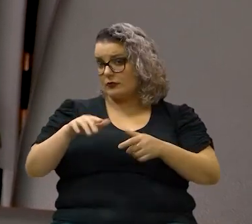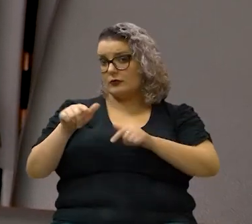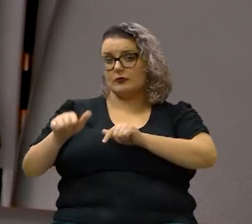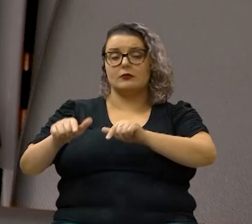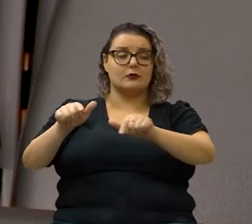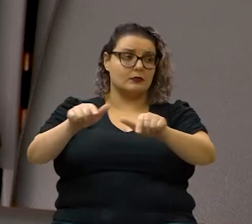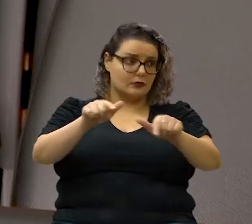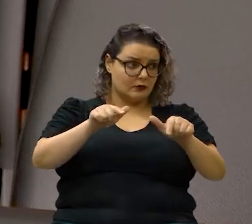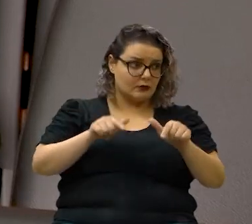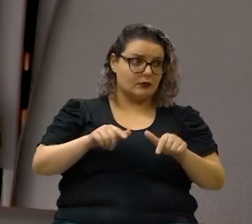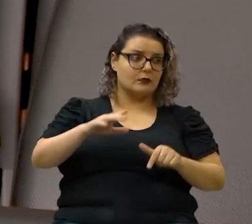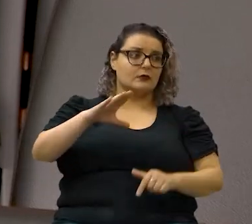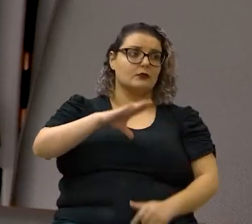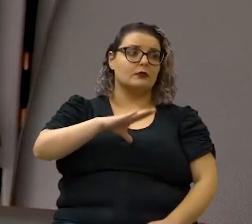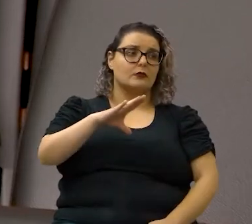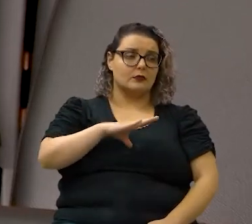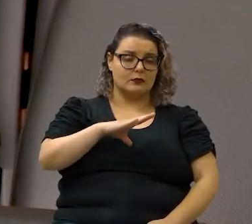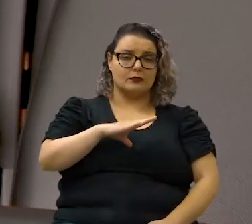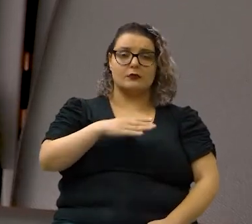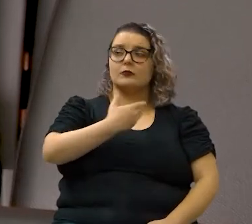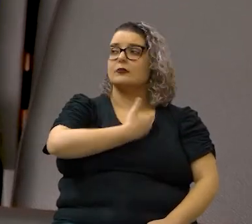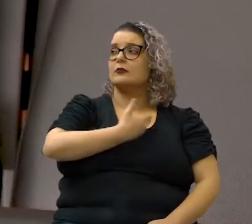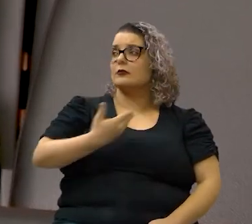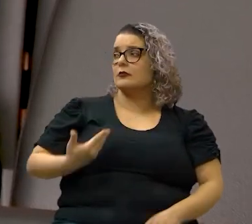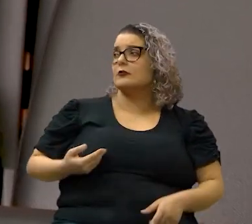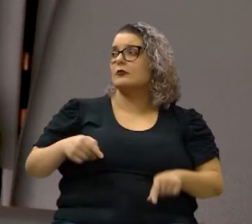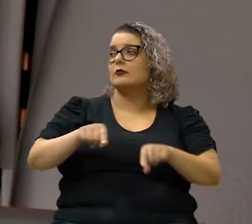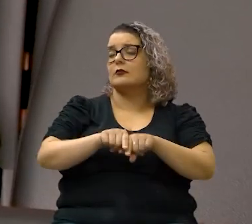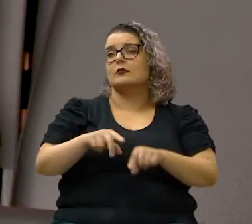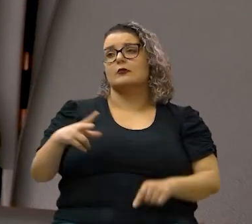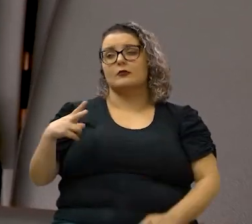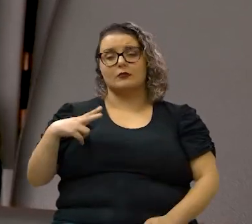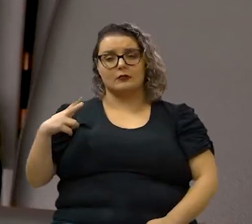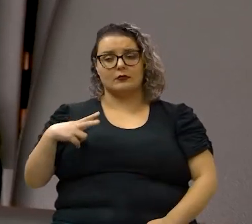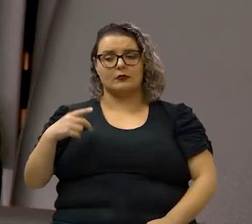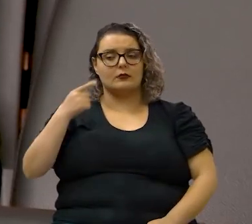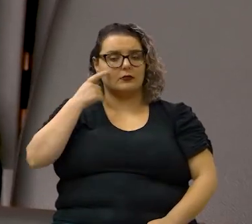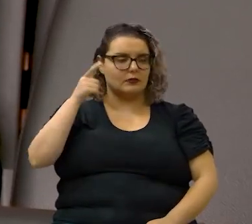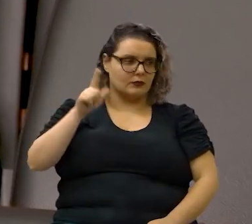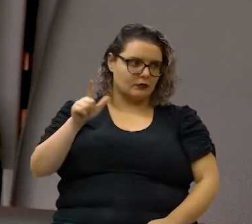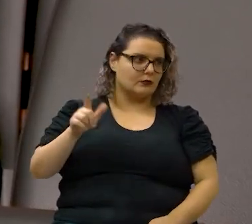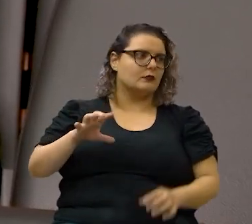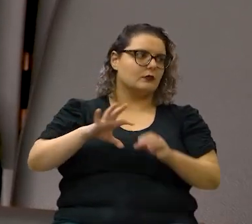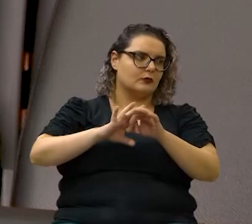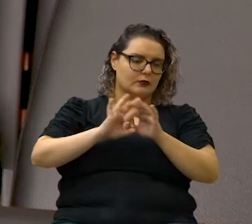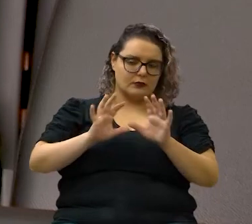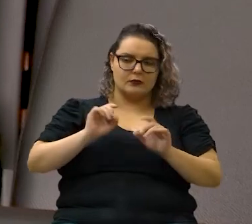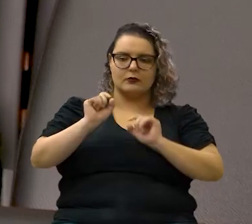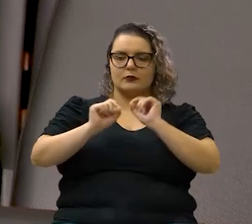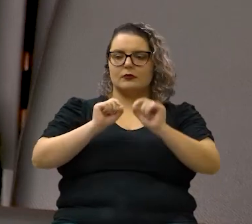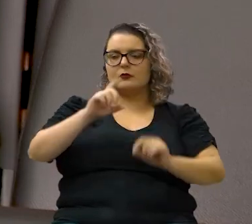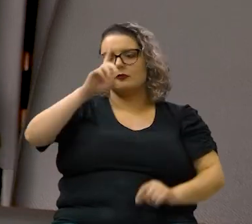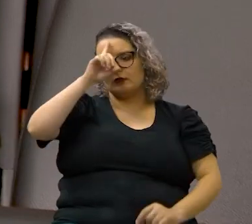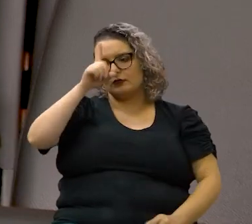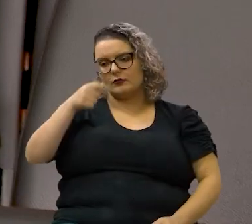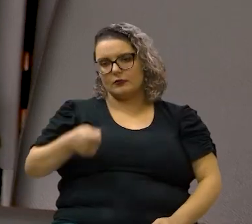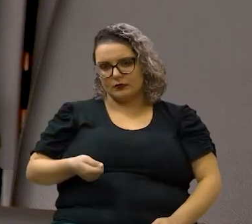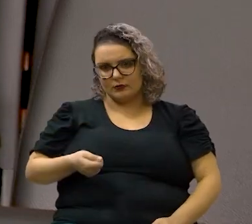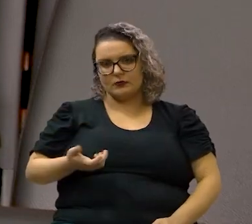mais espaços da cidade, tanto públicos como privados evidentemente com autorização de quem é